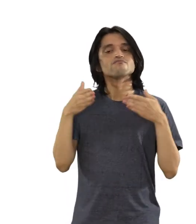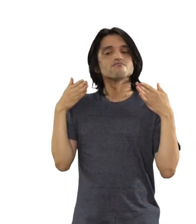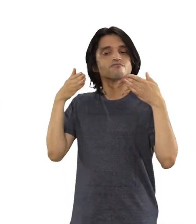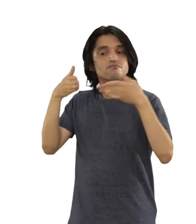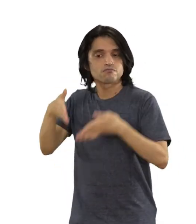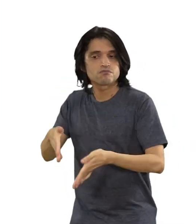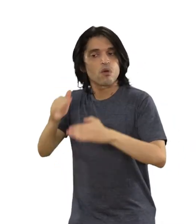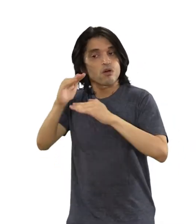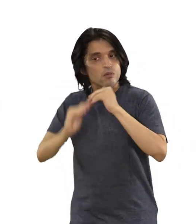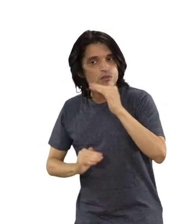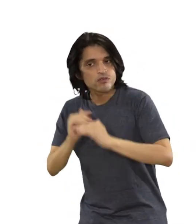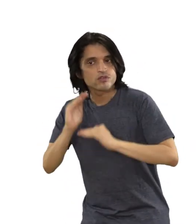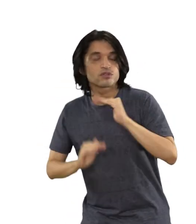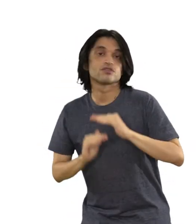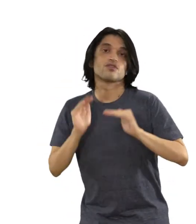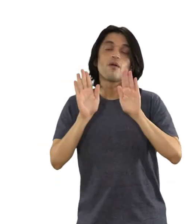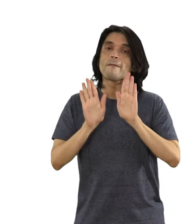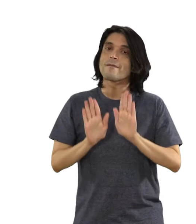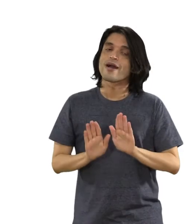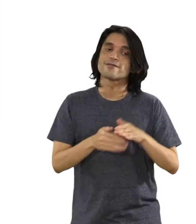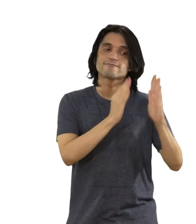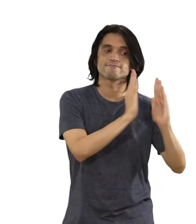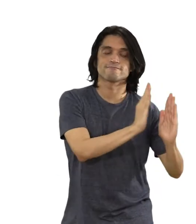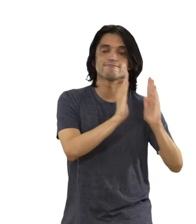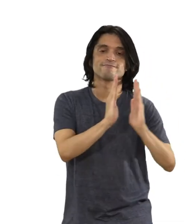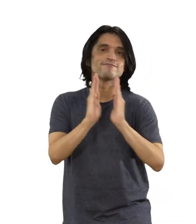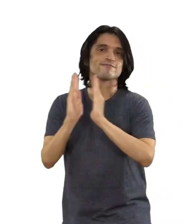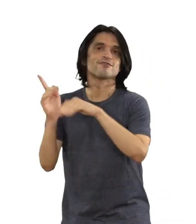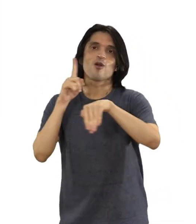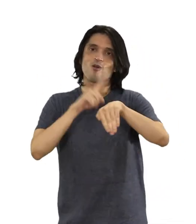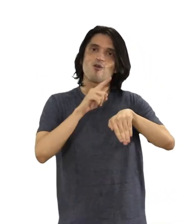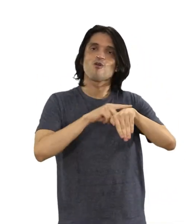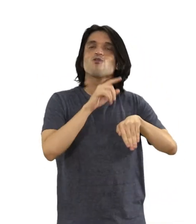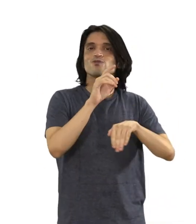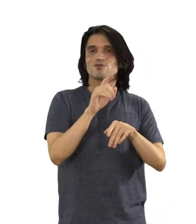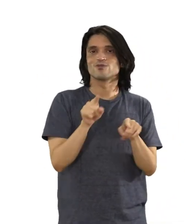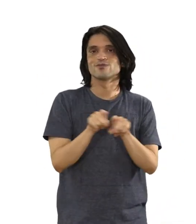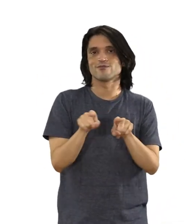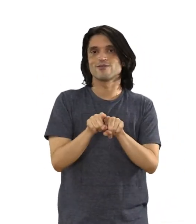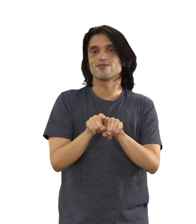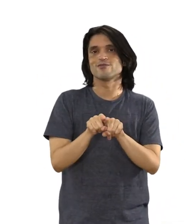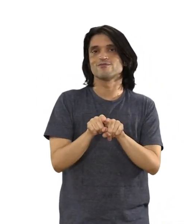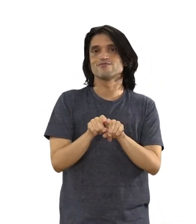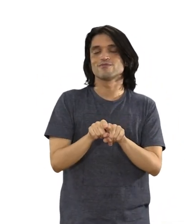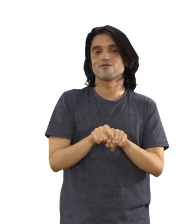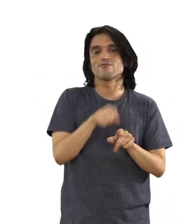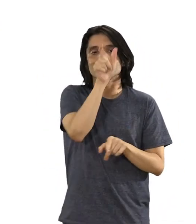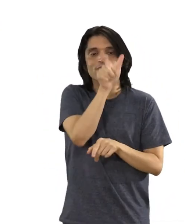também segue a estrutura clássica da cronologia para perfis profissionais.